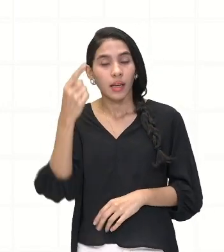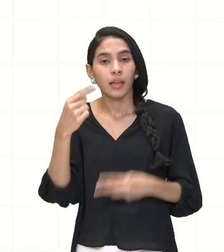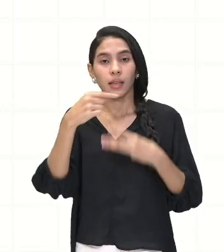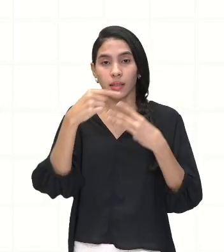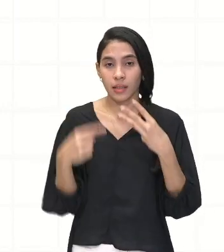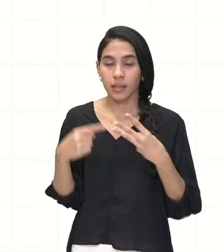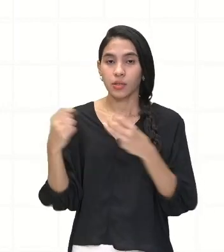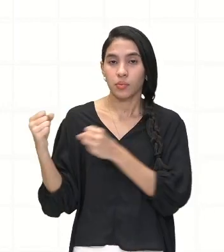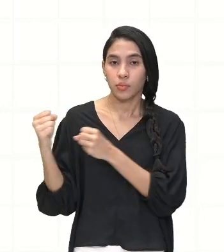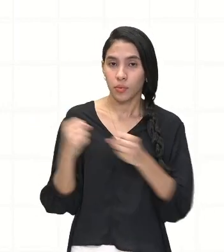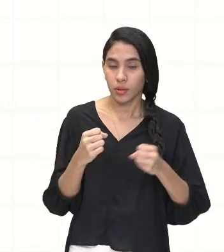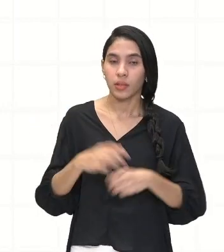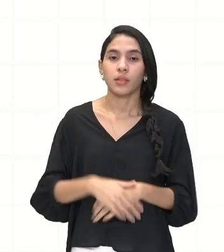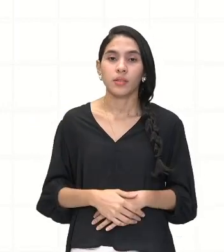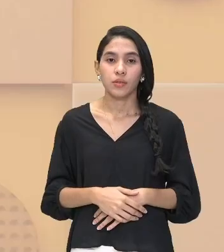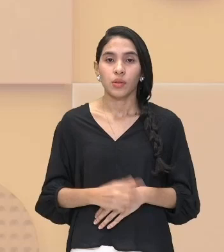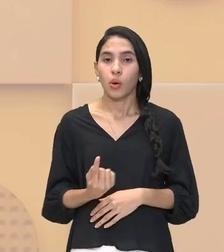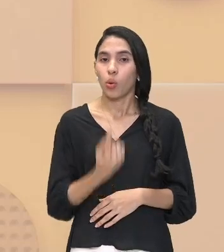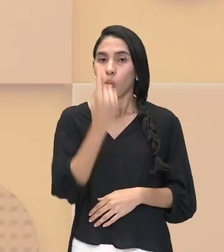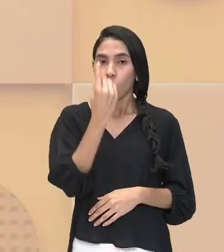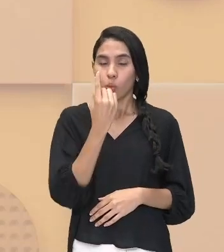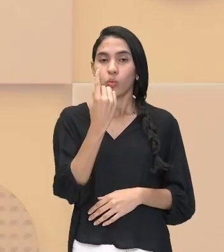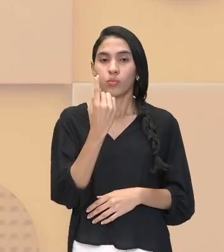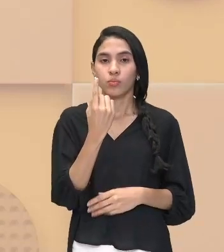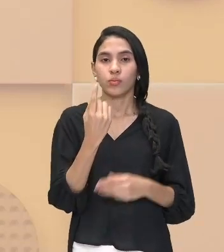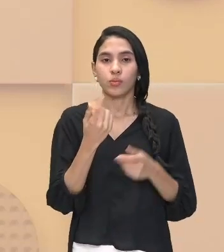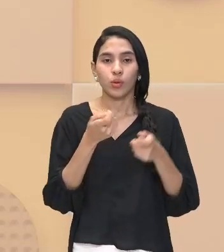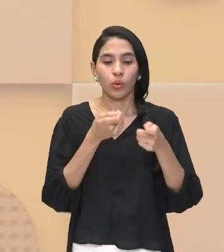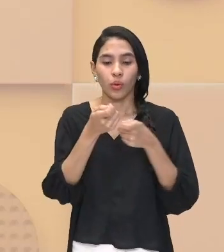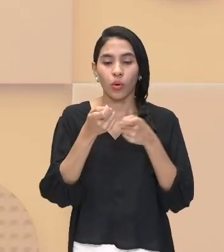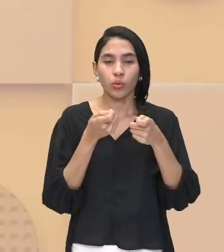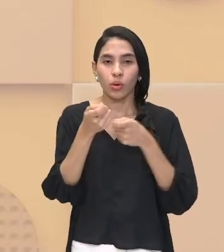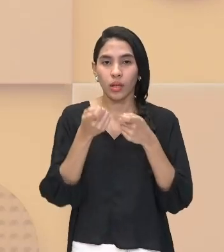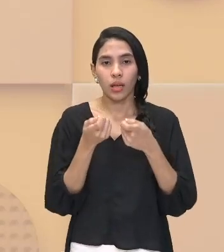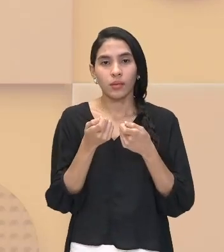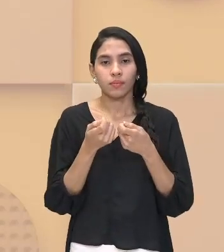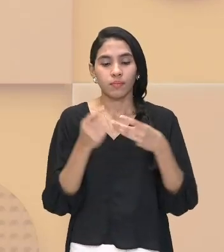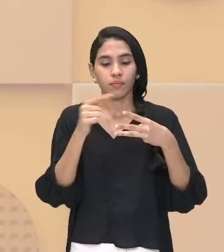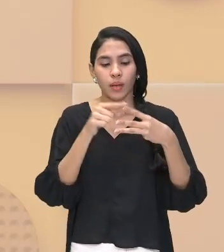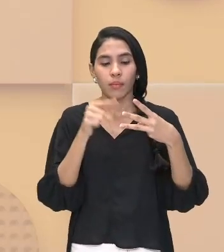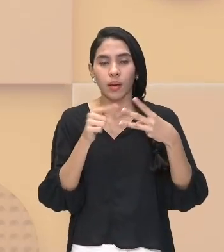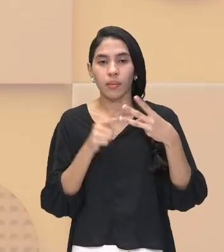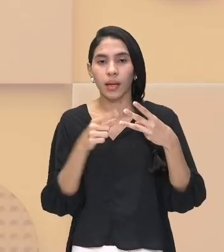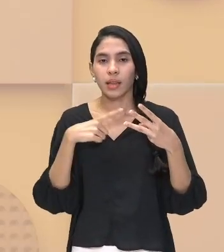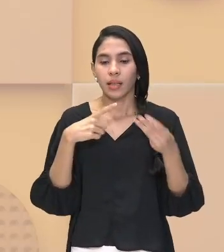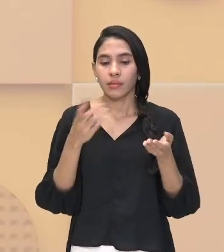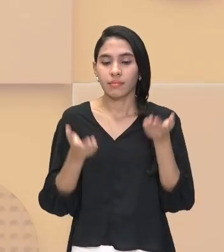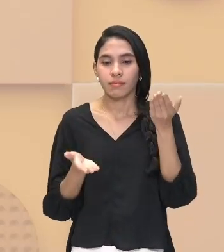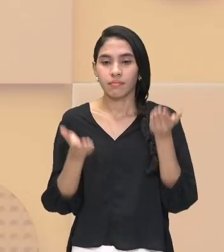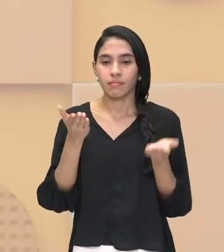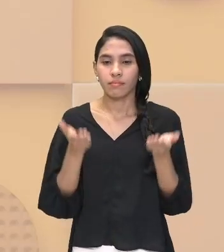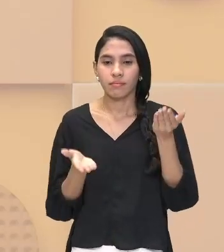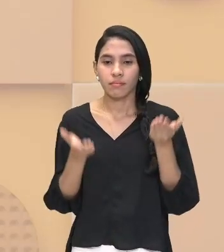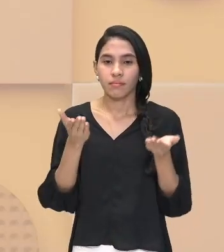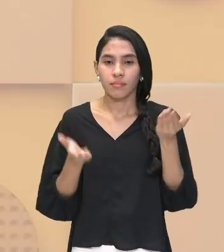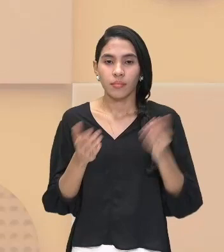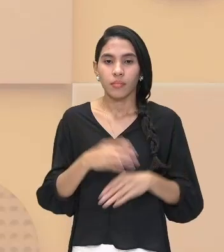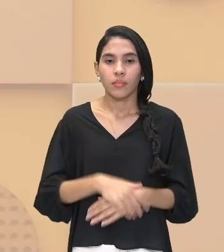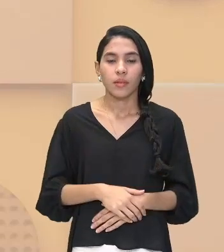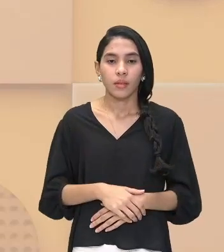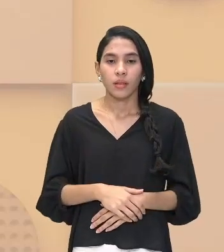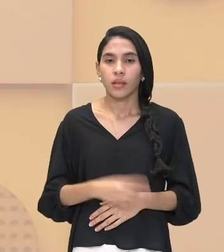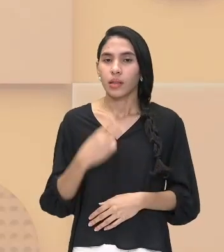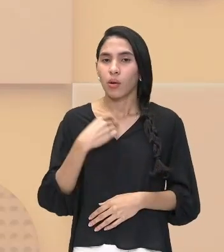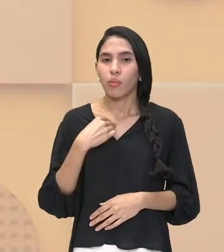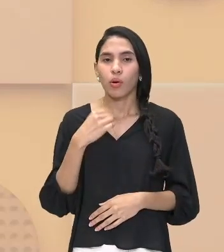três poderes para um poder regular o outro, que é para não ter aquela ideia do poder